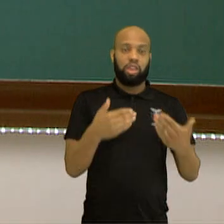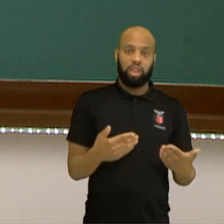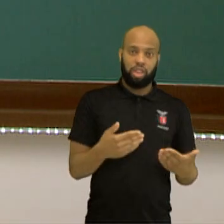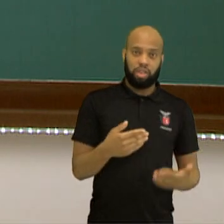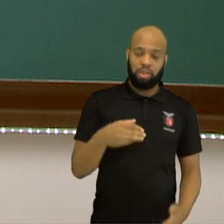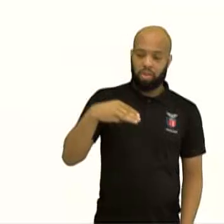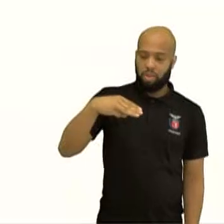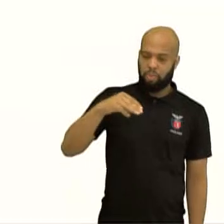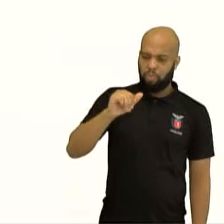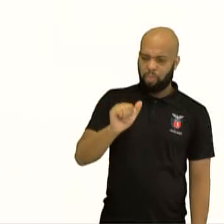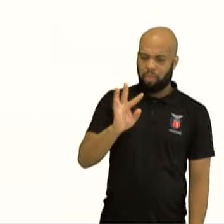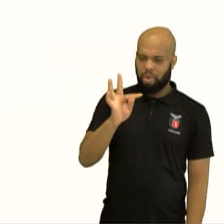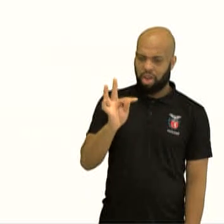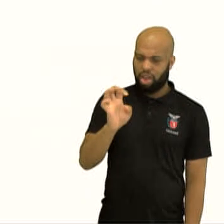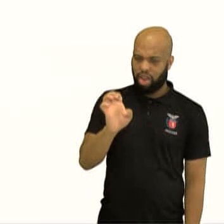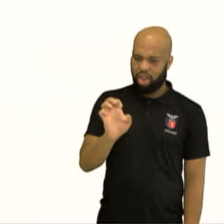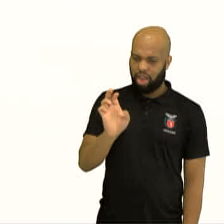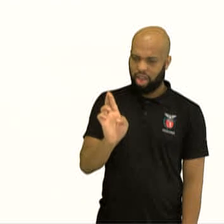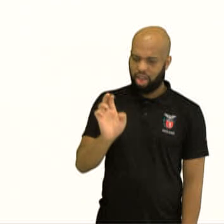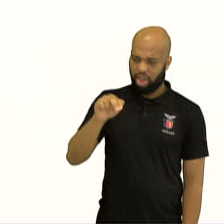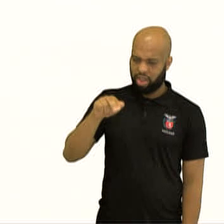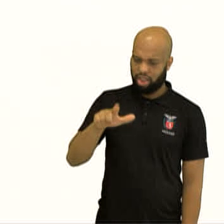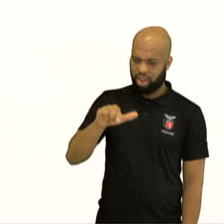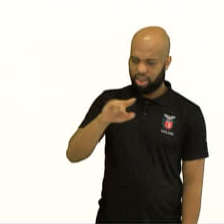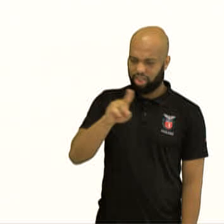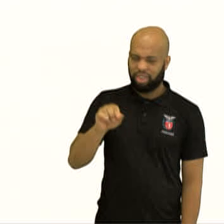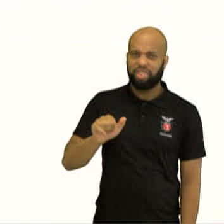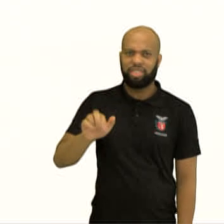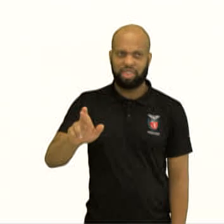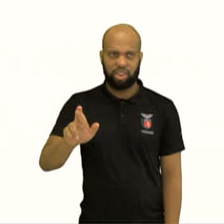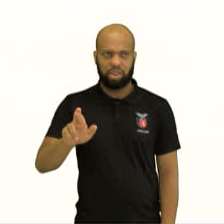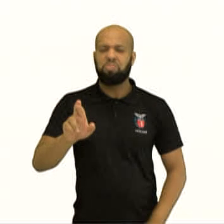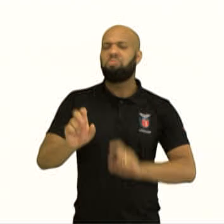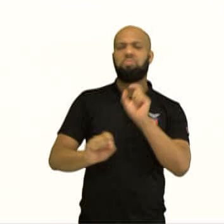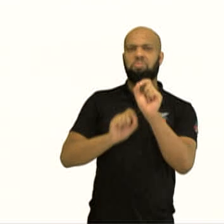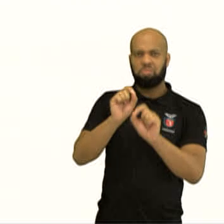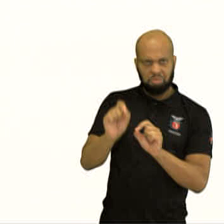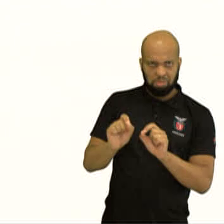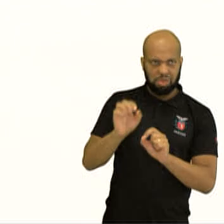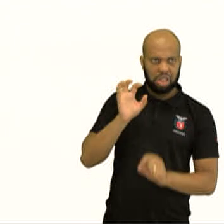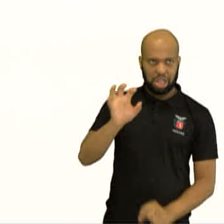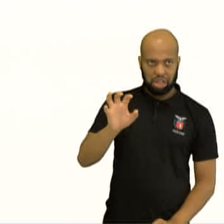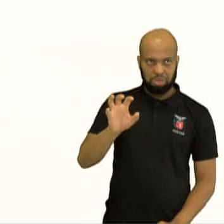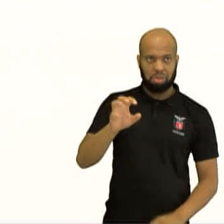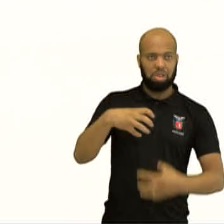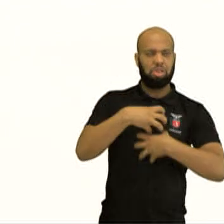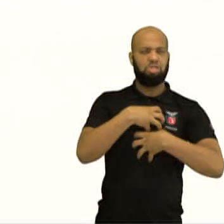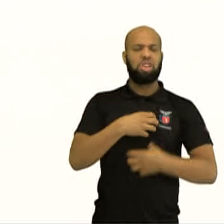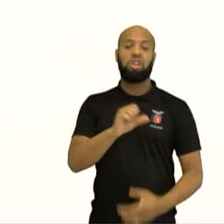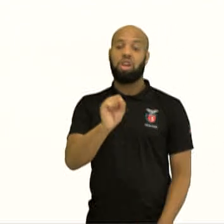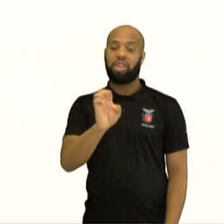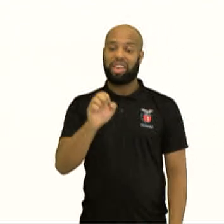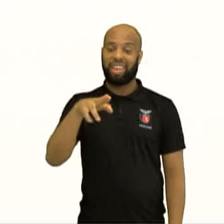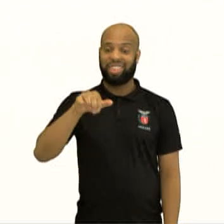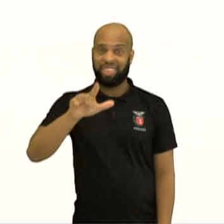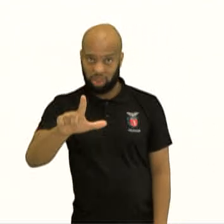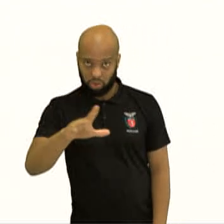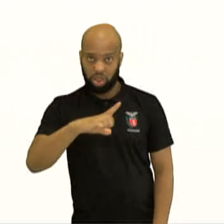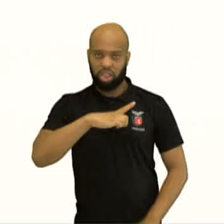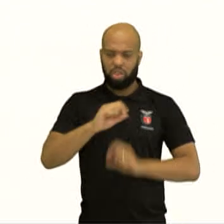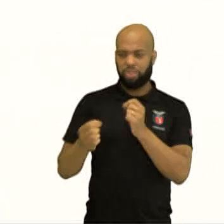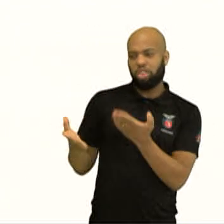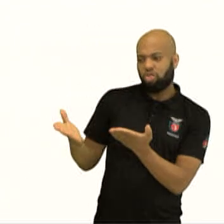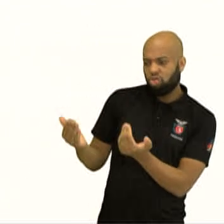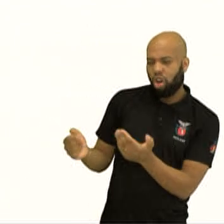Maternalizar um cão parece uma atitude senil, não é? Os muitos jovens, mais voltados para a construção